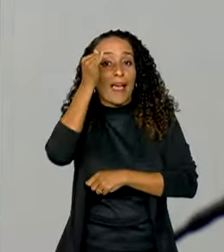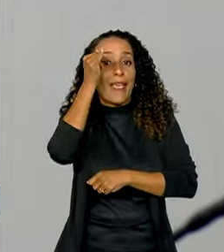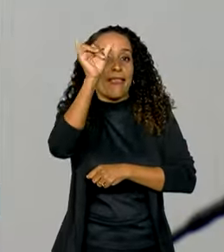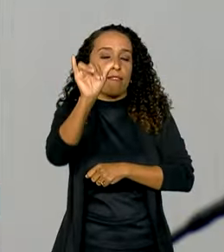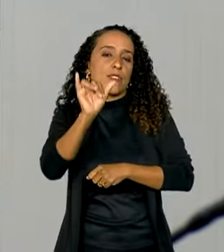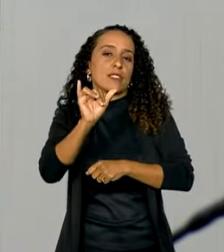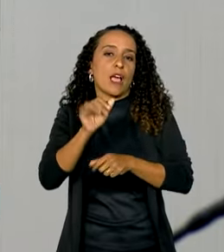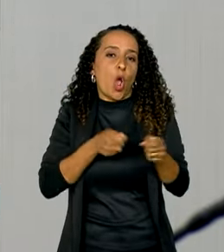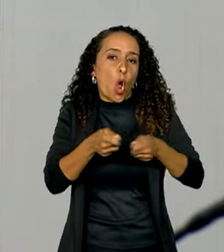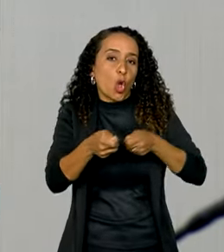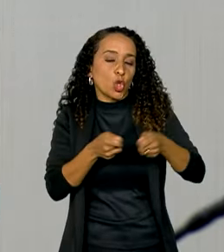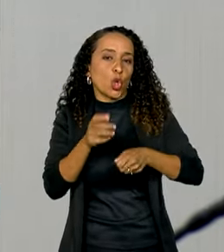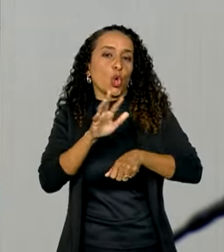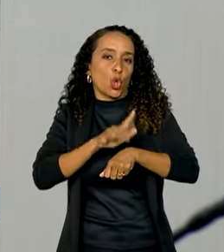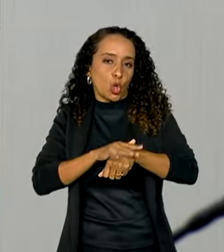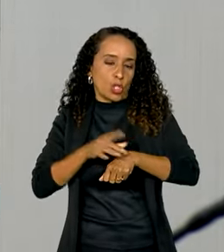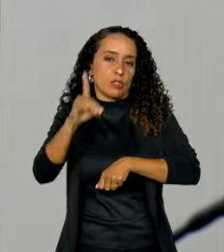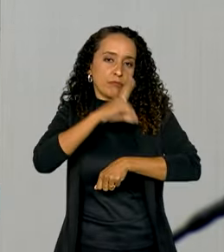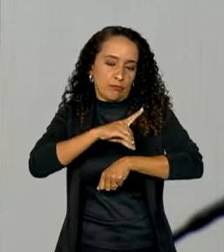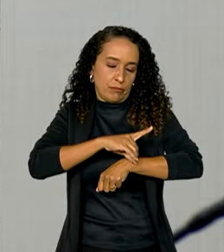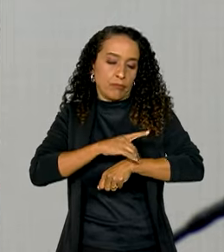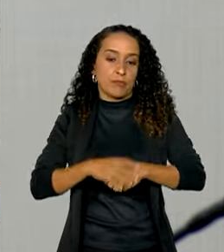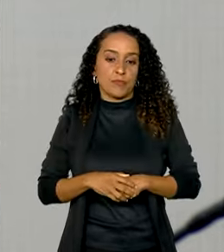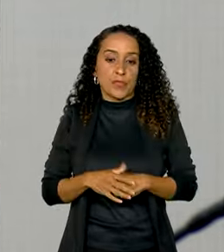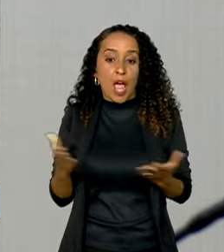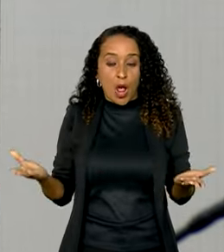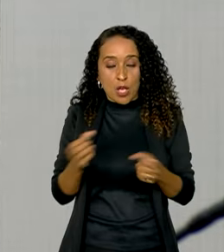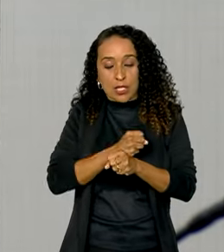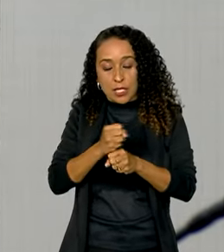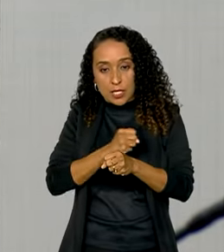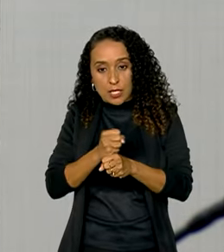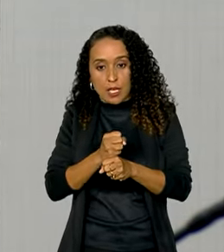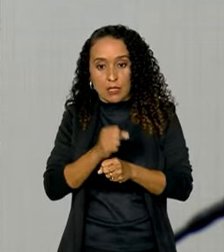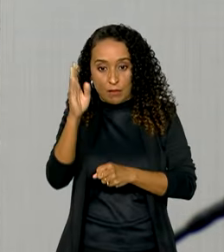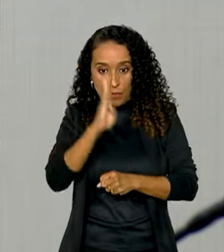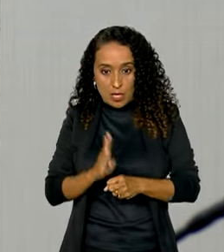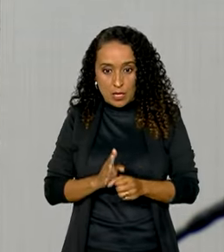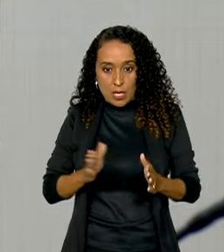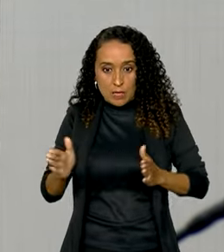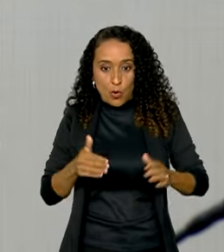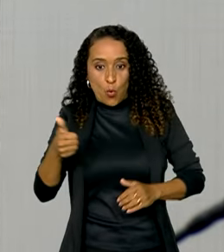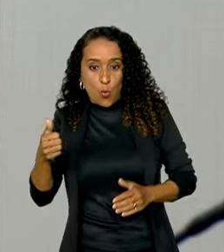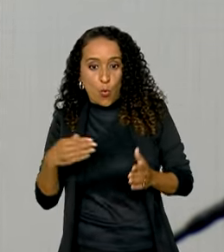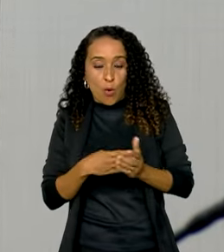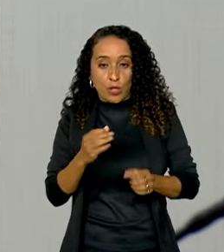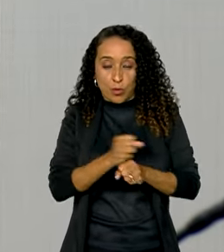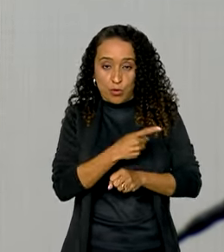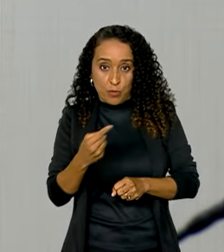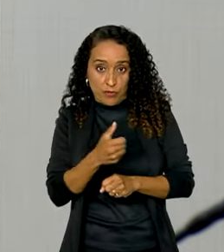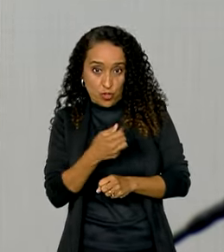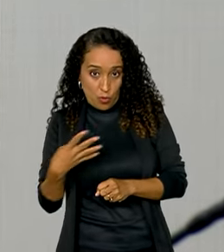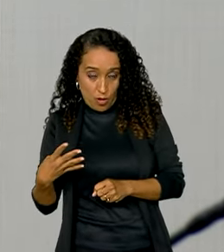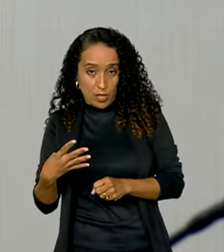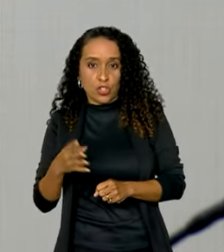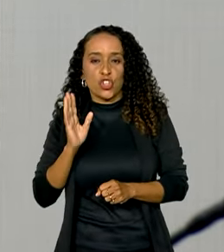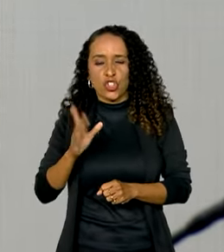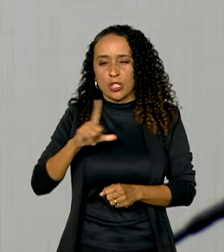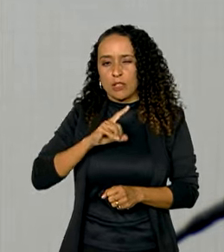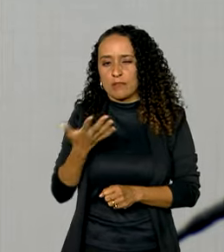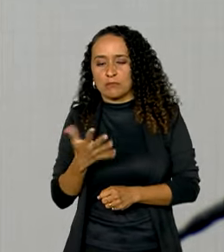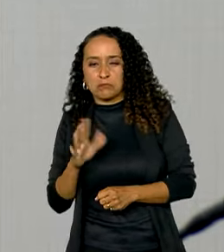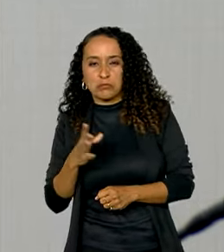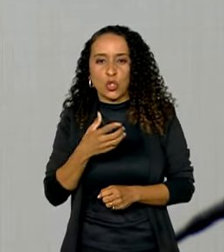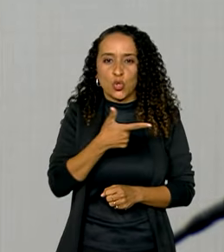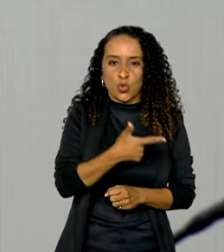prevenção e controle da doença. Esse ano no Brasil, entre a semana 1 a 4 de 2024, nós já tivemos